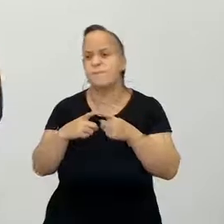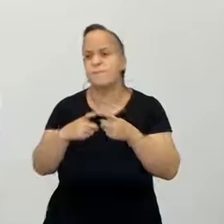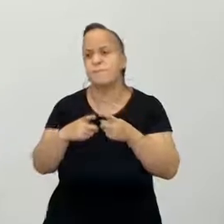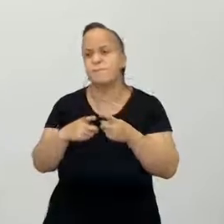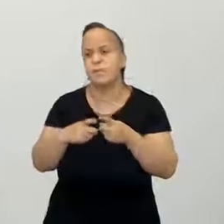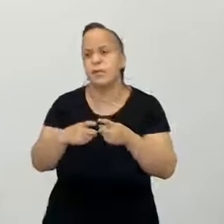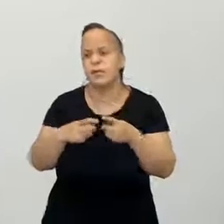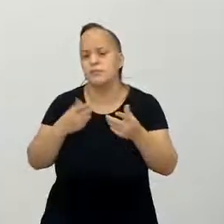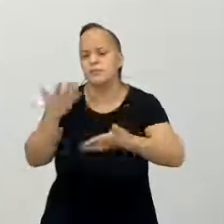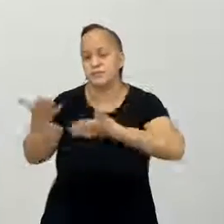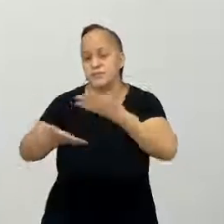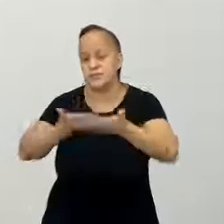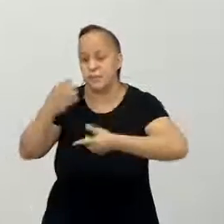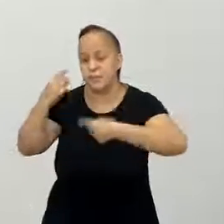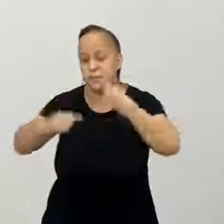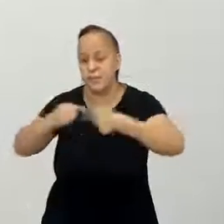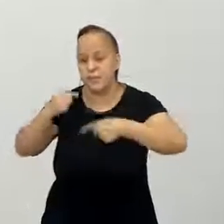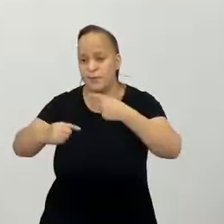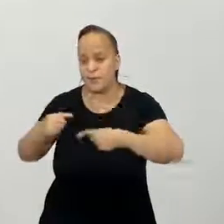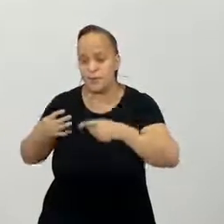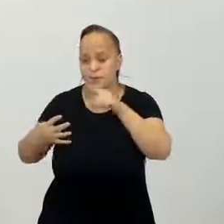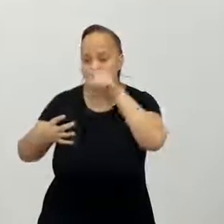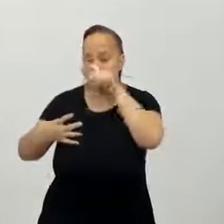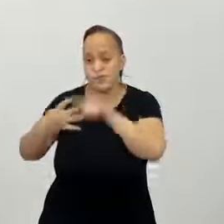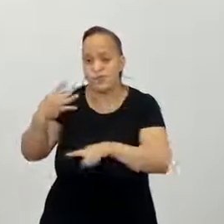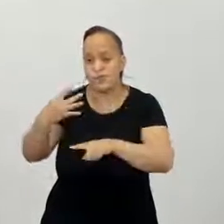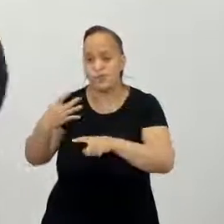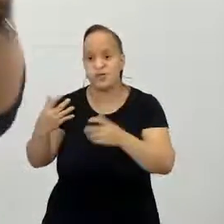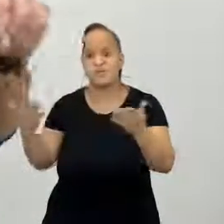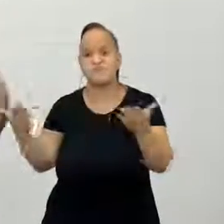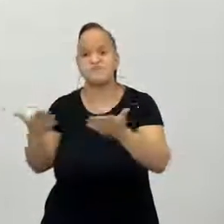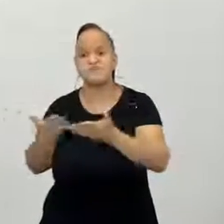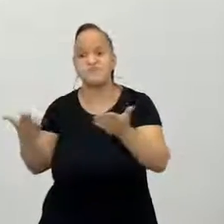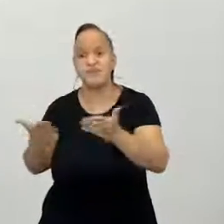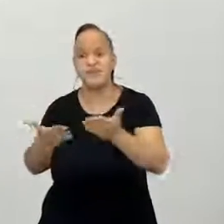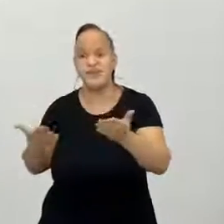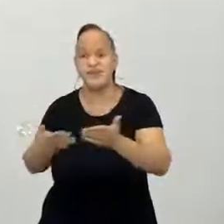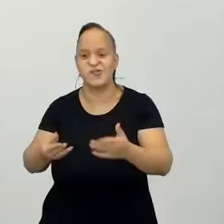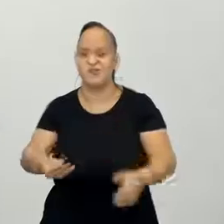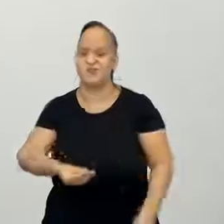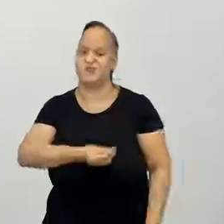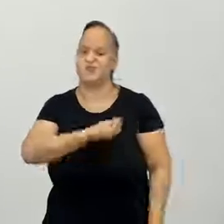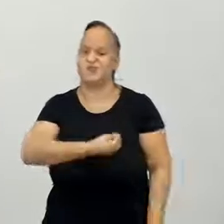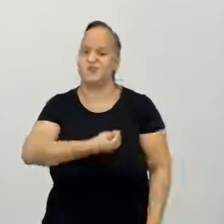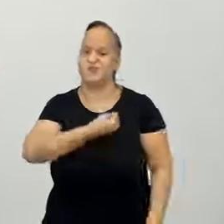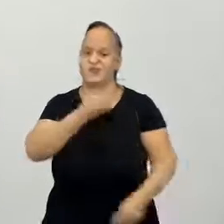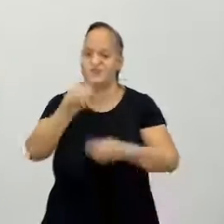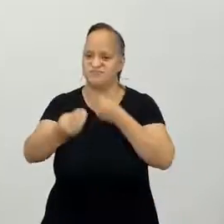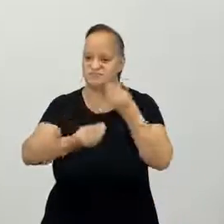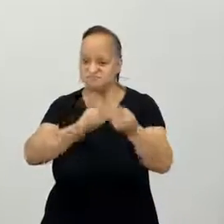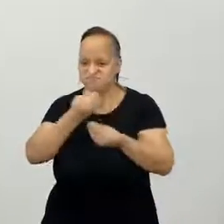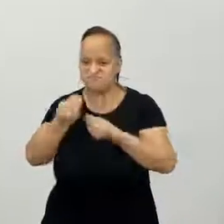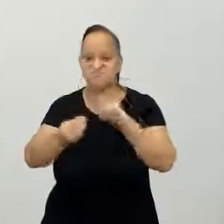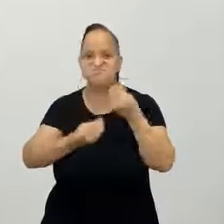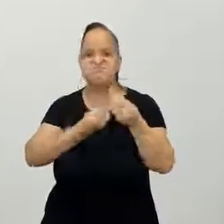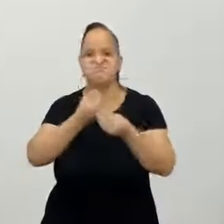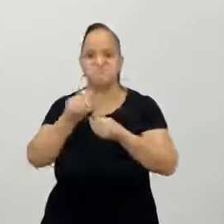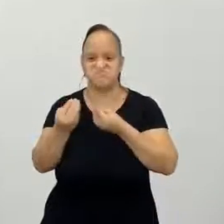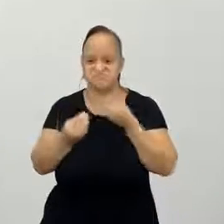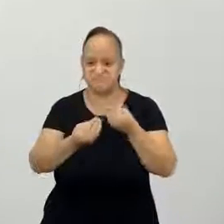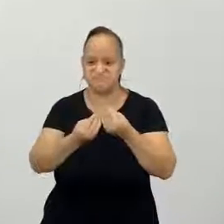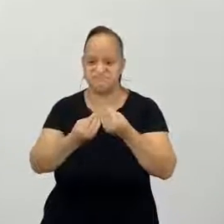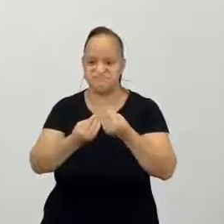Schopenhauer, Foucault, né, para a nossa realidade, né, como é que a gente vê dentro da nossa realidade, né, esses questionamentos que são postos